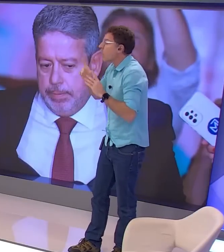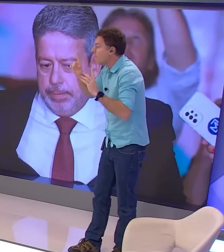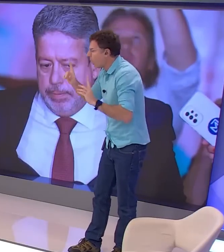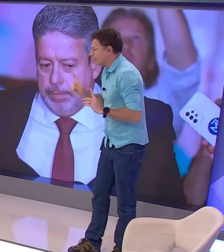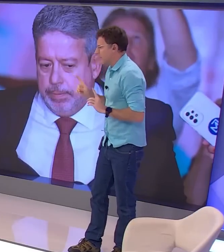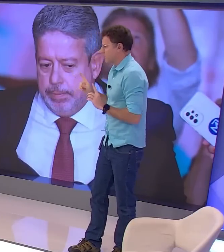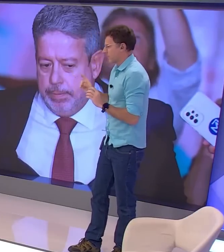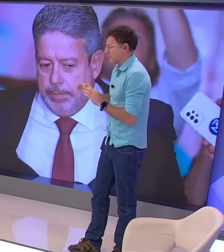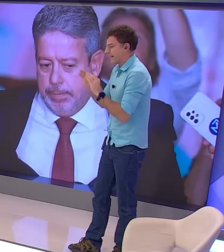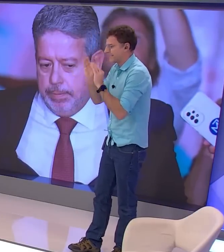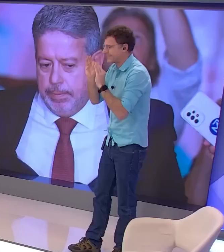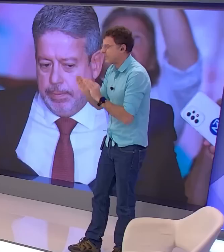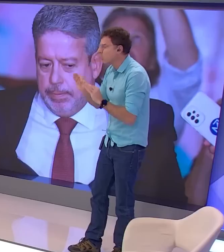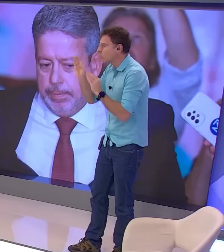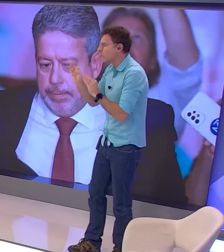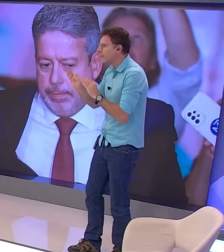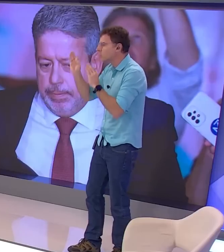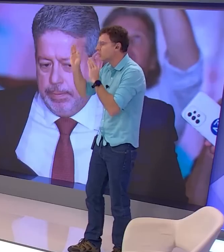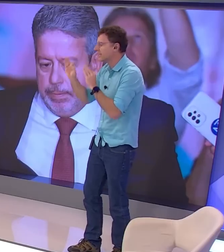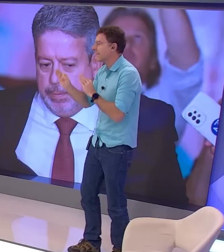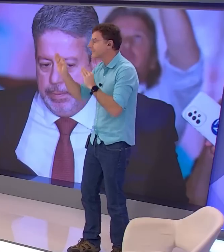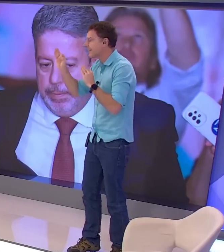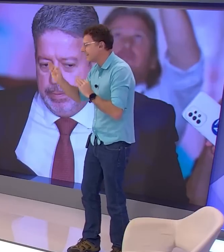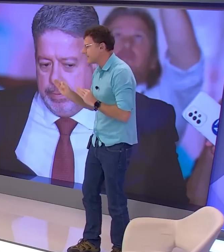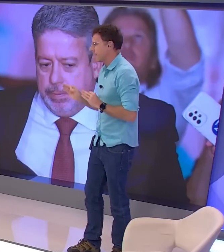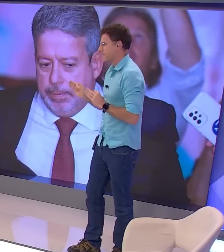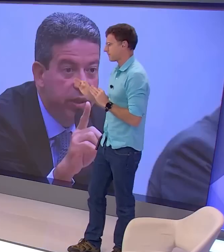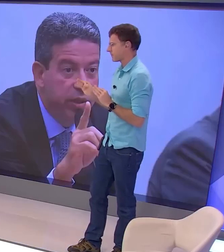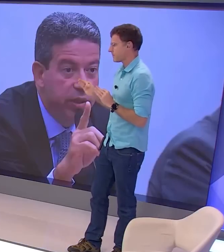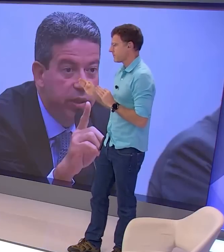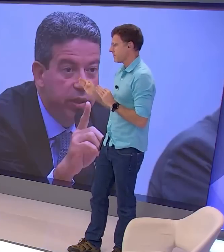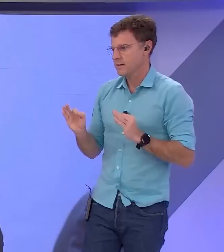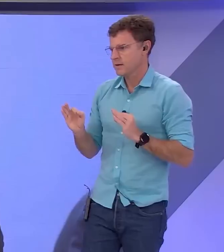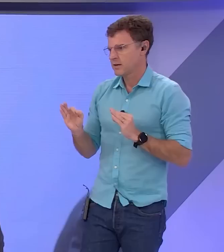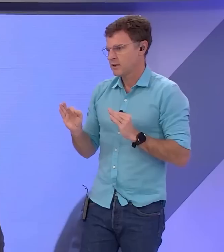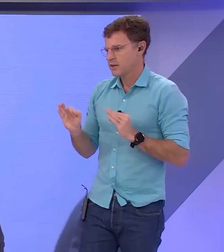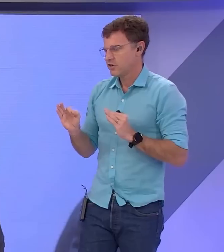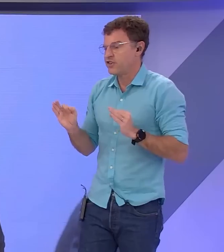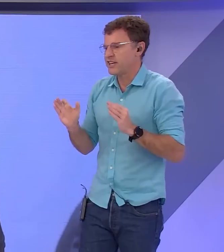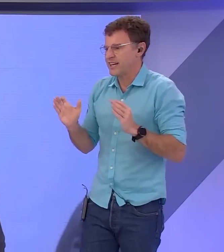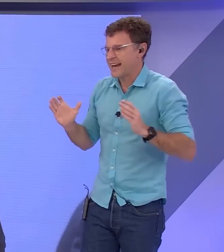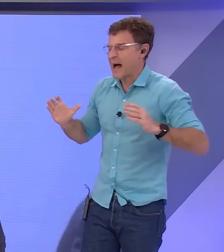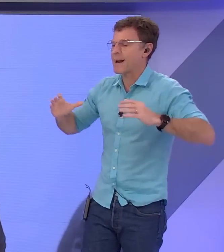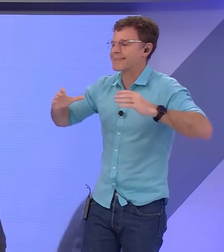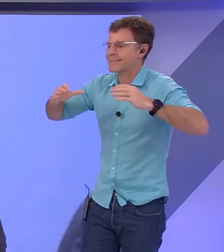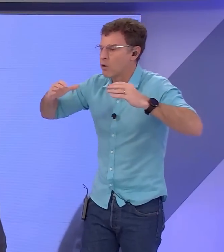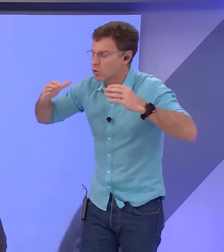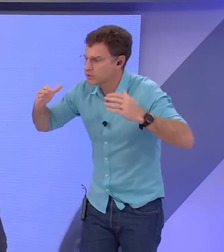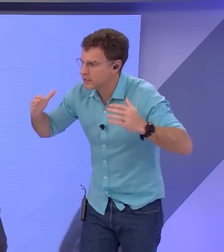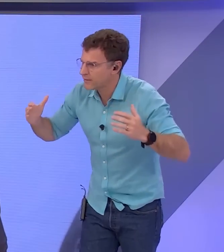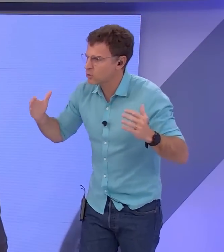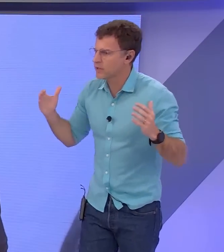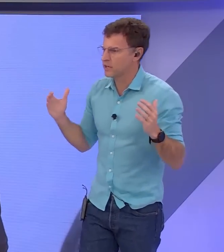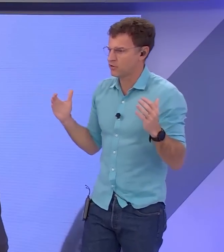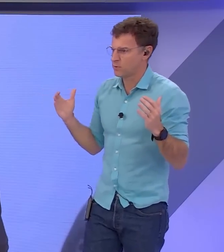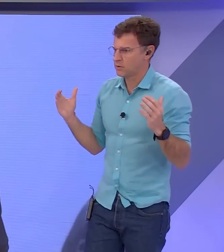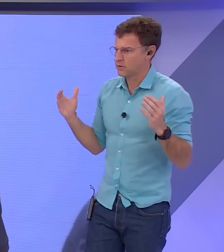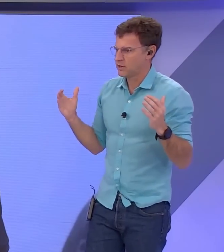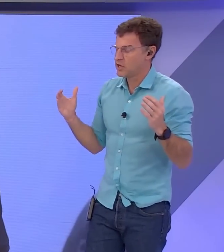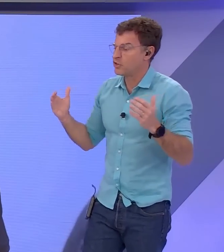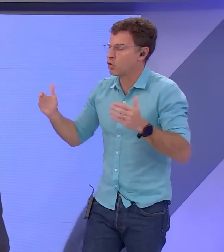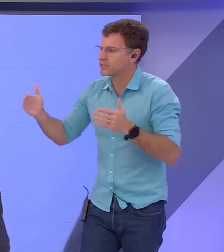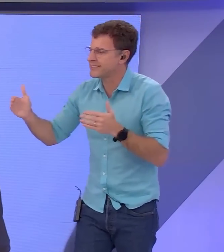que incomoda. Mas se o governo seguir nessa linha de abraçar o